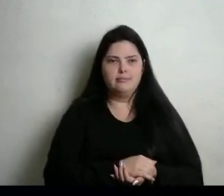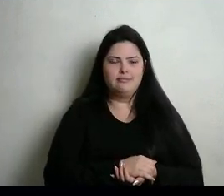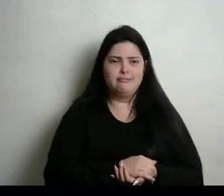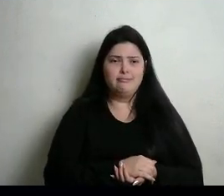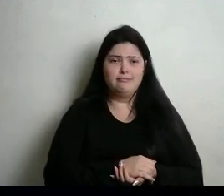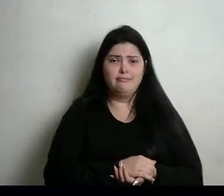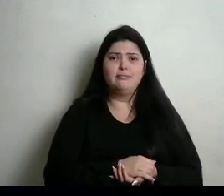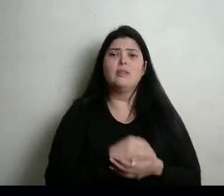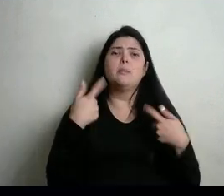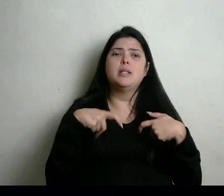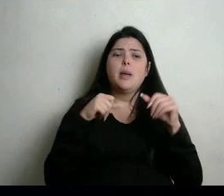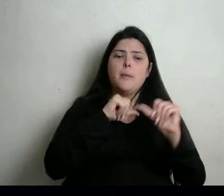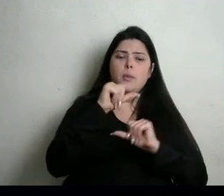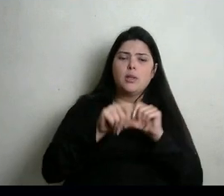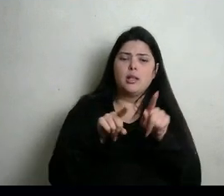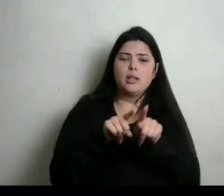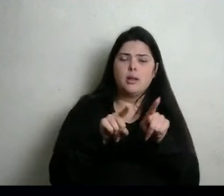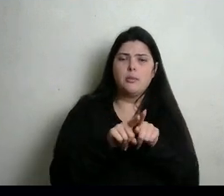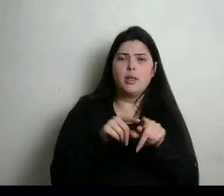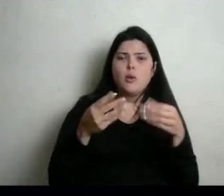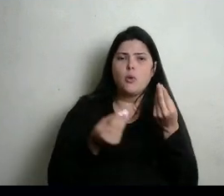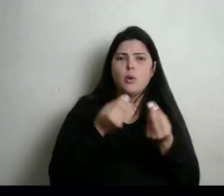refatorar. E como que a gente consegue